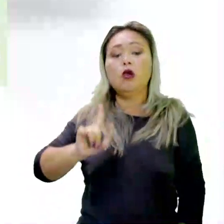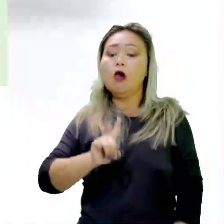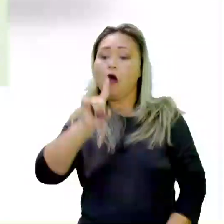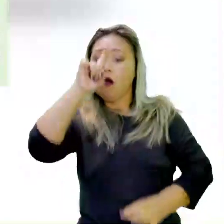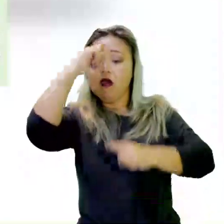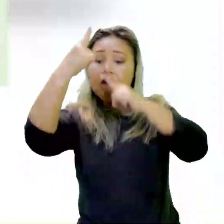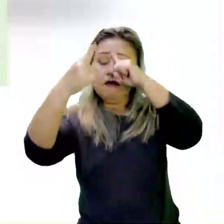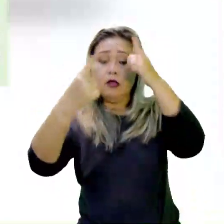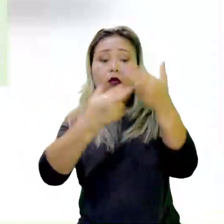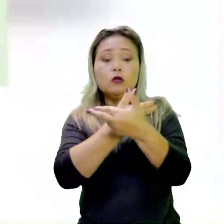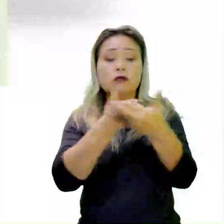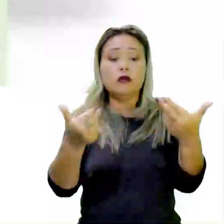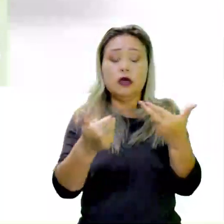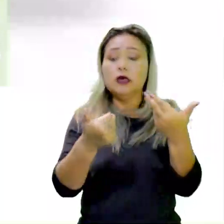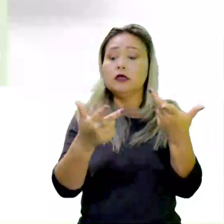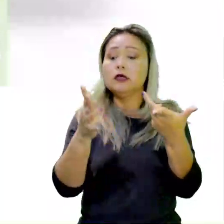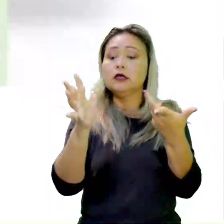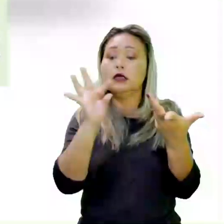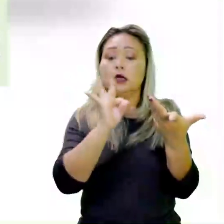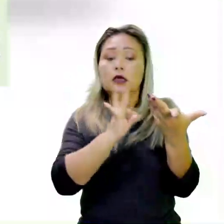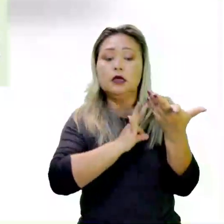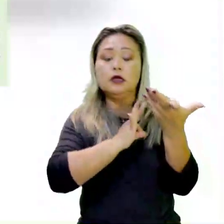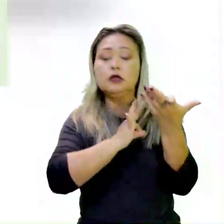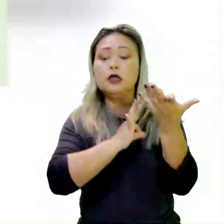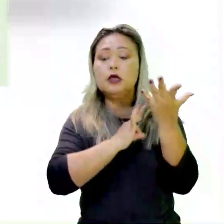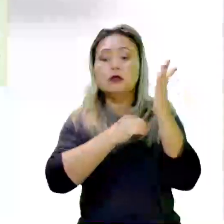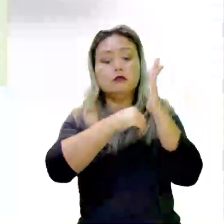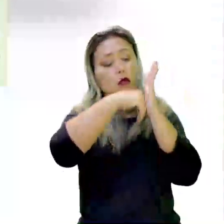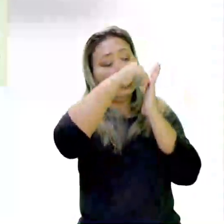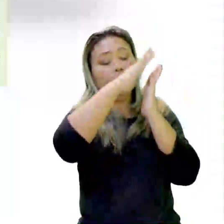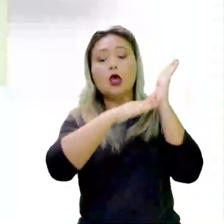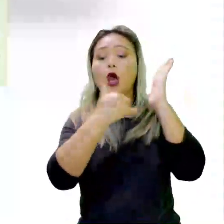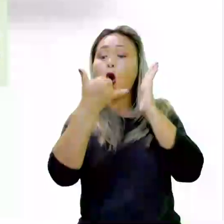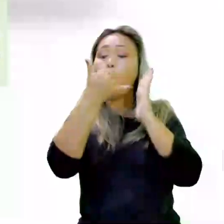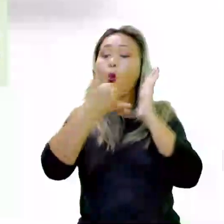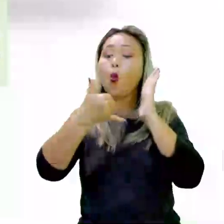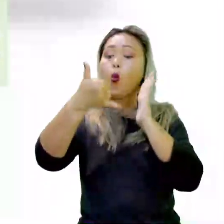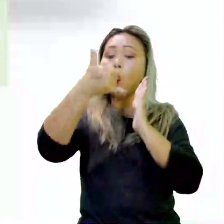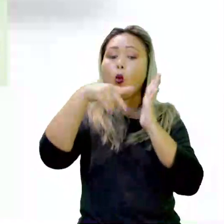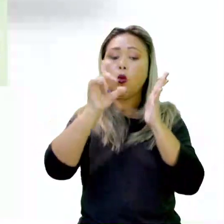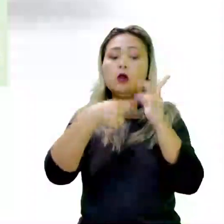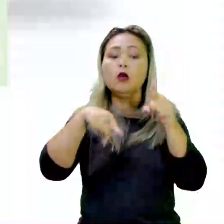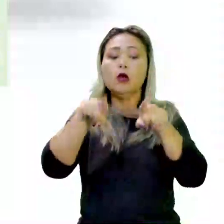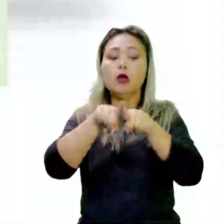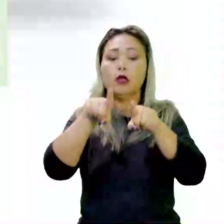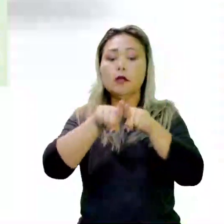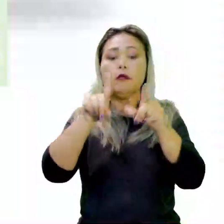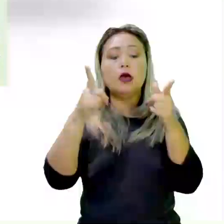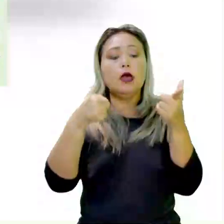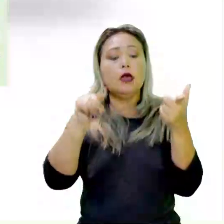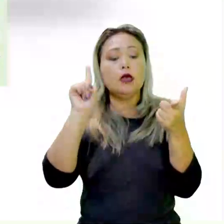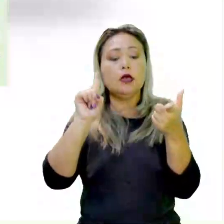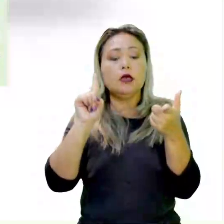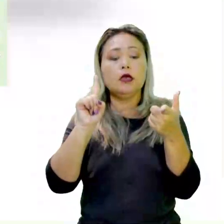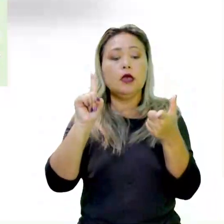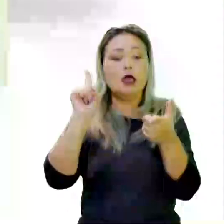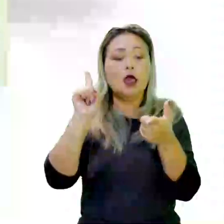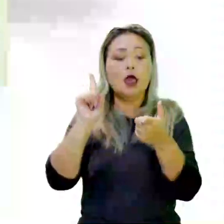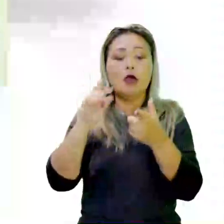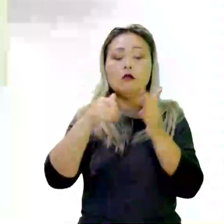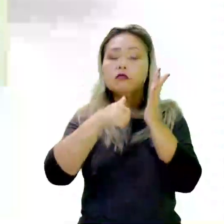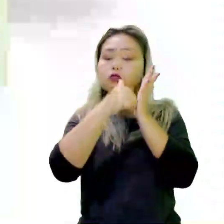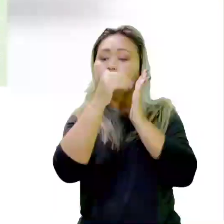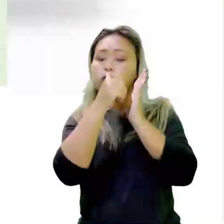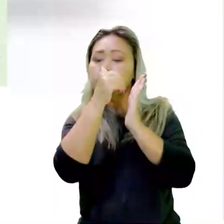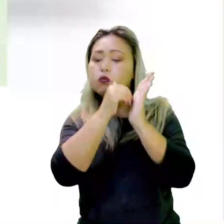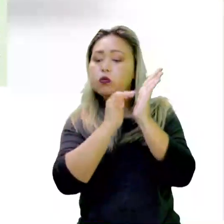a tinta a óleo, o esfumato e perspectiva. Aqui nós observamos, nessa obra muito famosa também, a criação